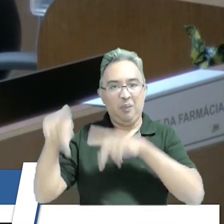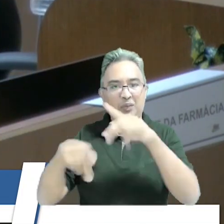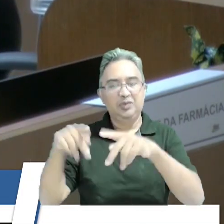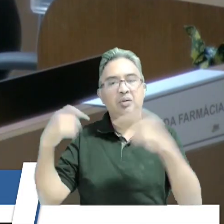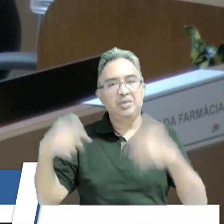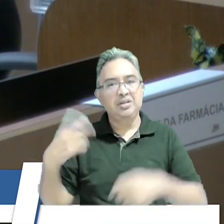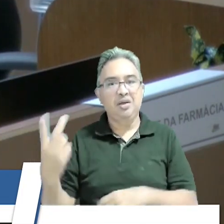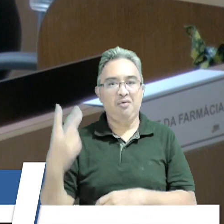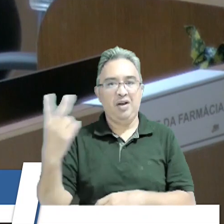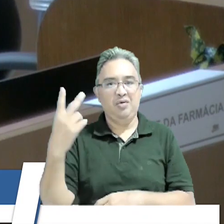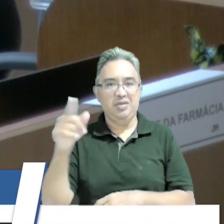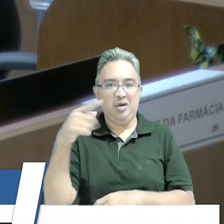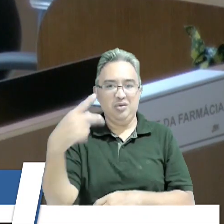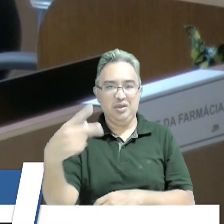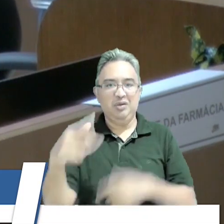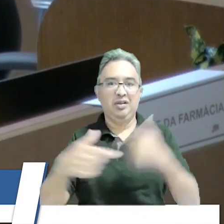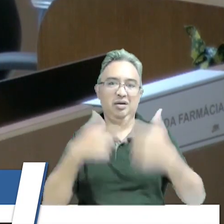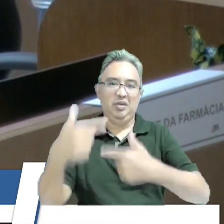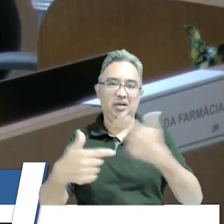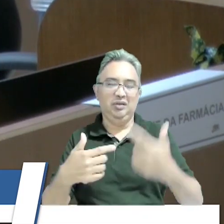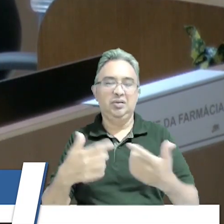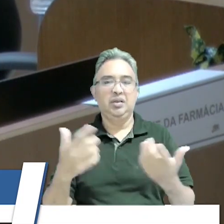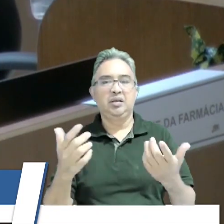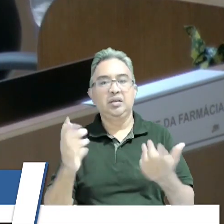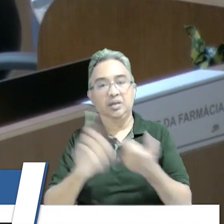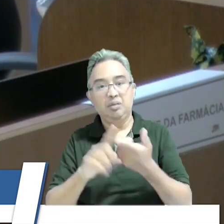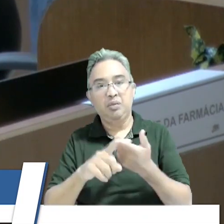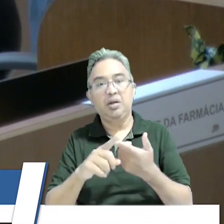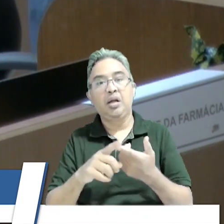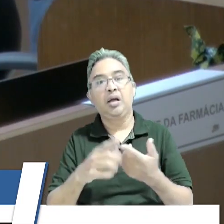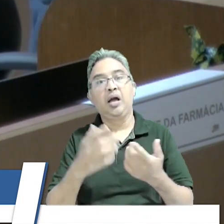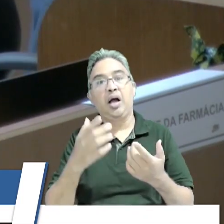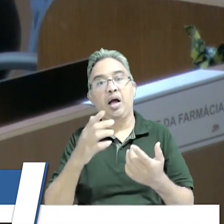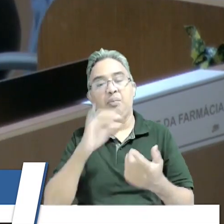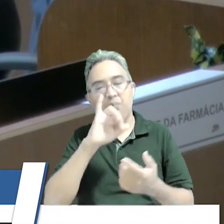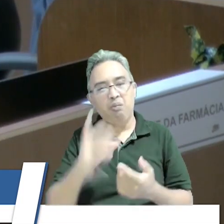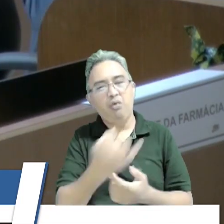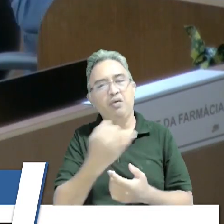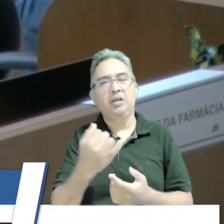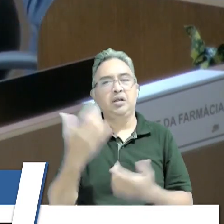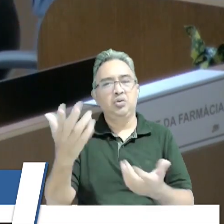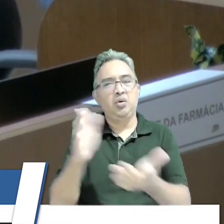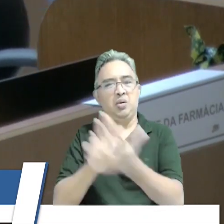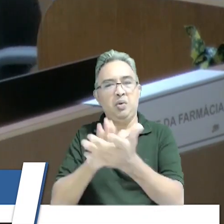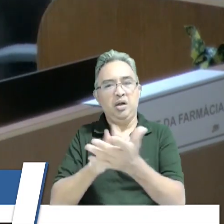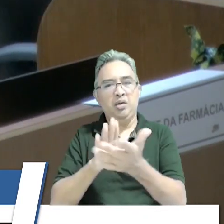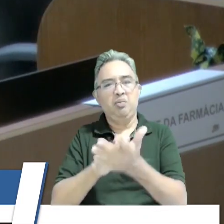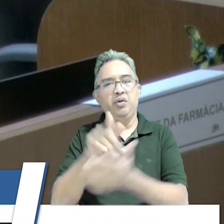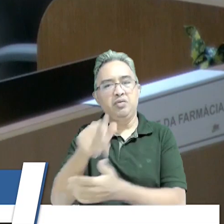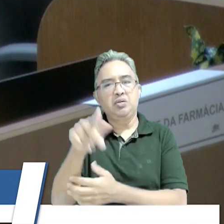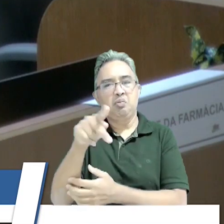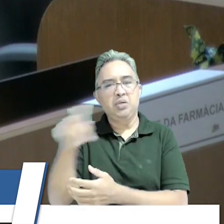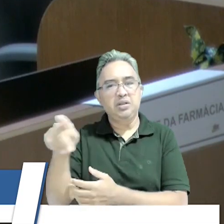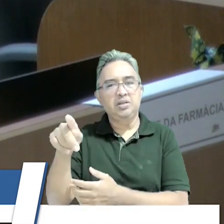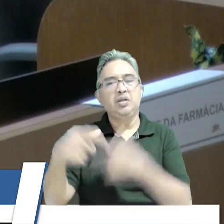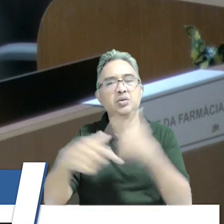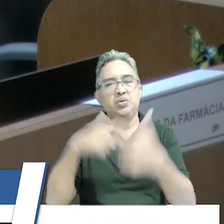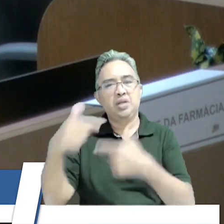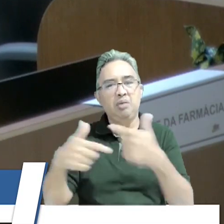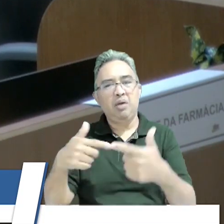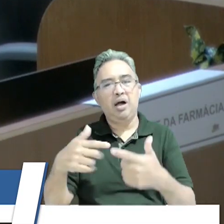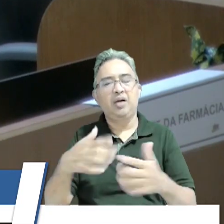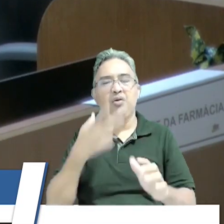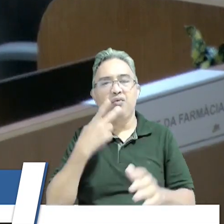trabalho. E aproveitando, Claudinei, também te parabenizar pelo seu mandato, mais uma vez, como presidente dessa Câmara. Eu brinco muito assim, um presidente